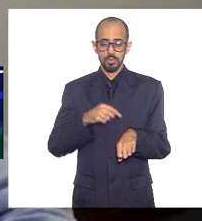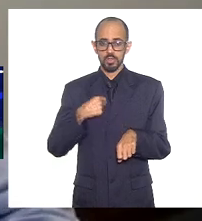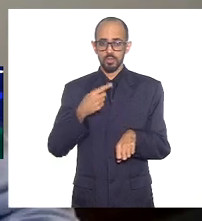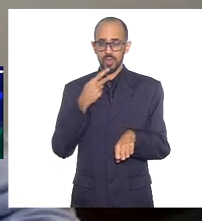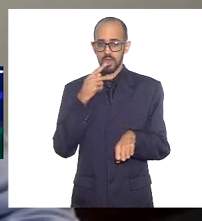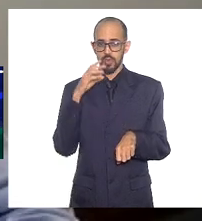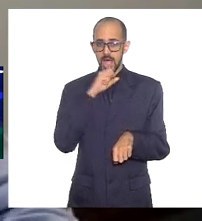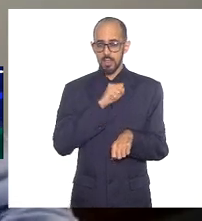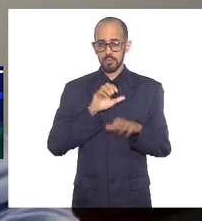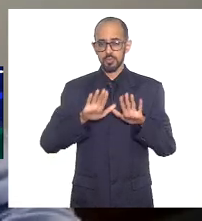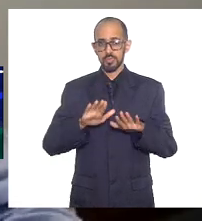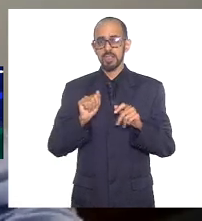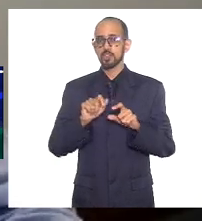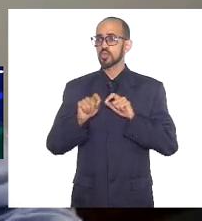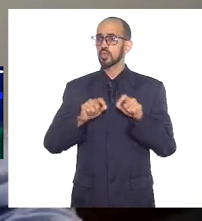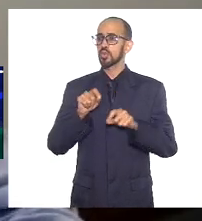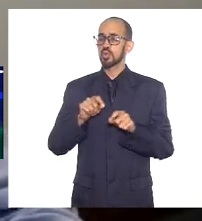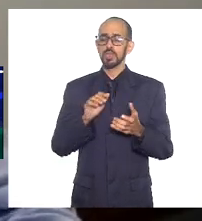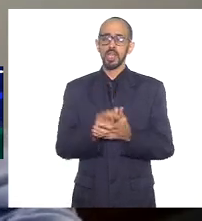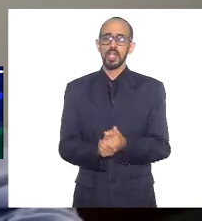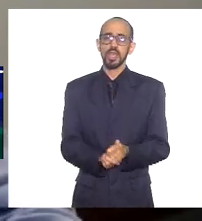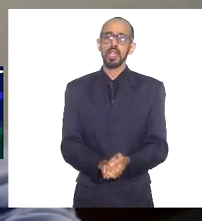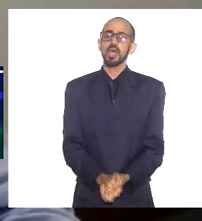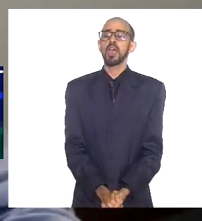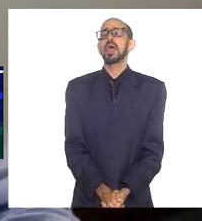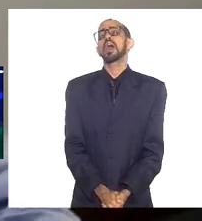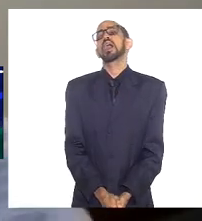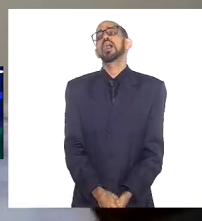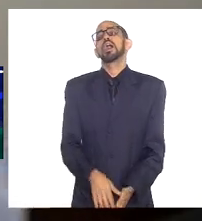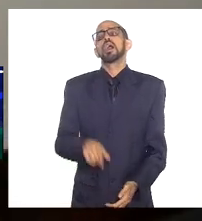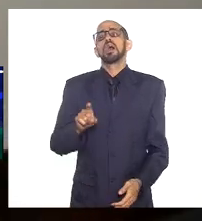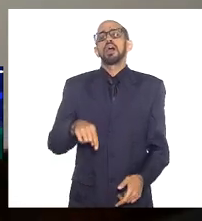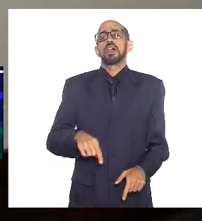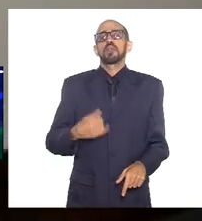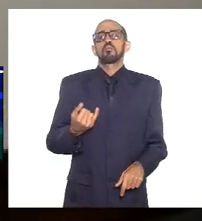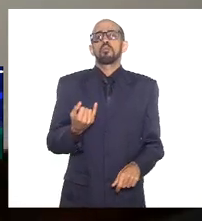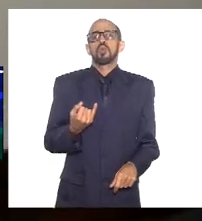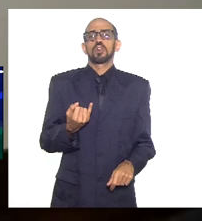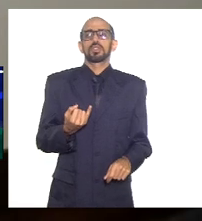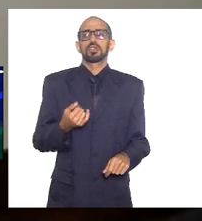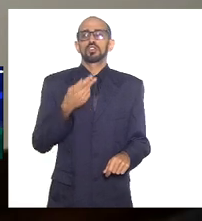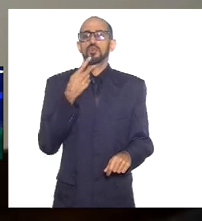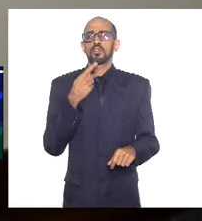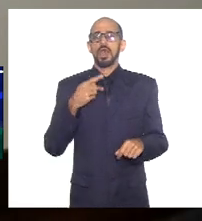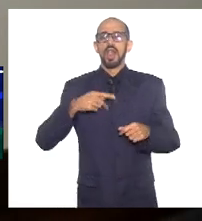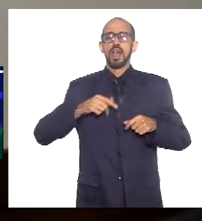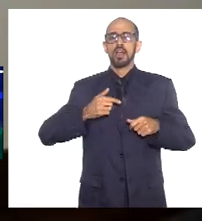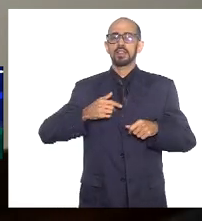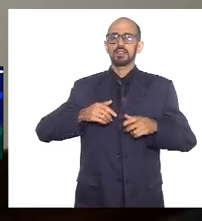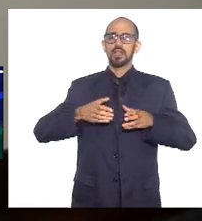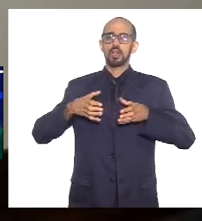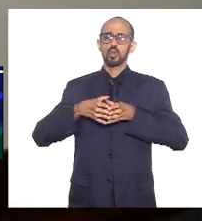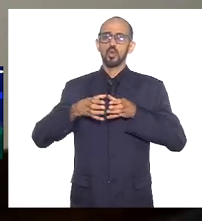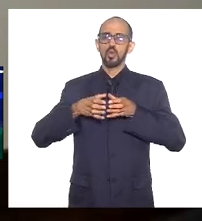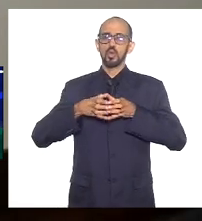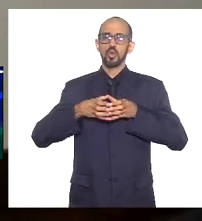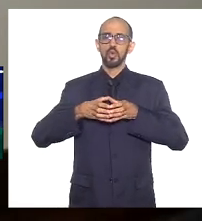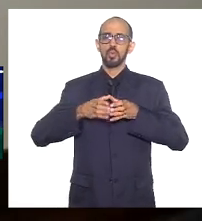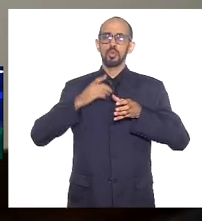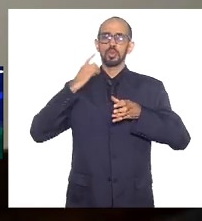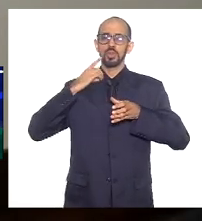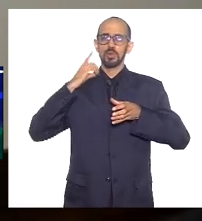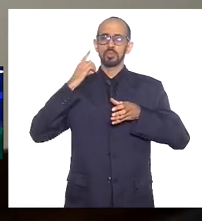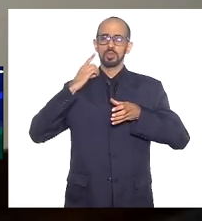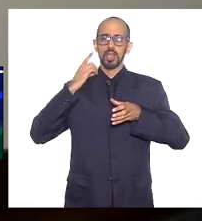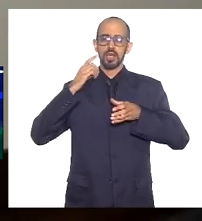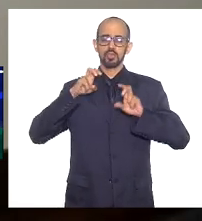ressaltar ressaltar como algo muito importante o lançamento da frente parlamentar mista em defesa do serviço público